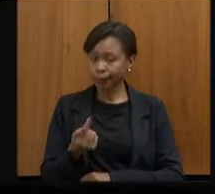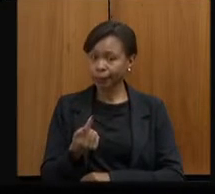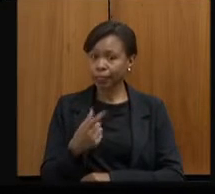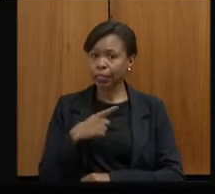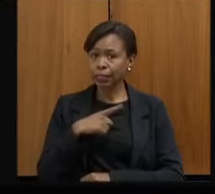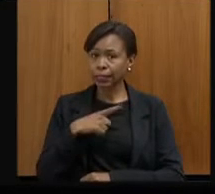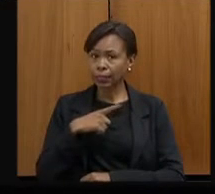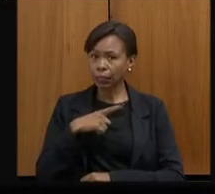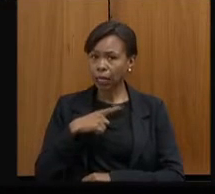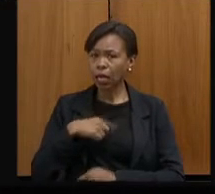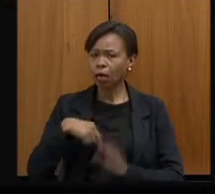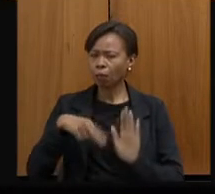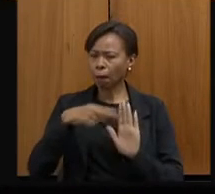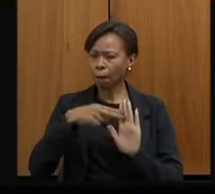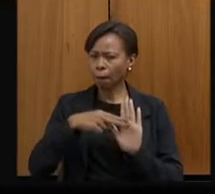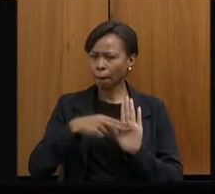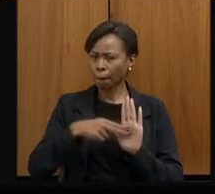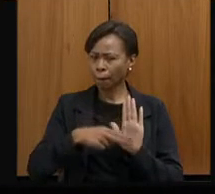avançado,